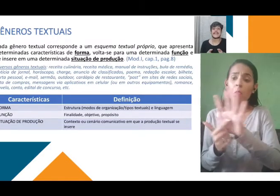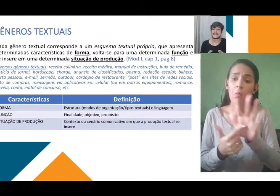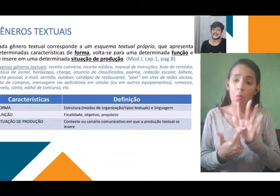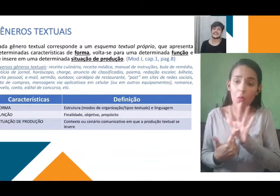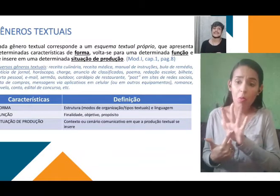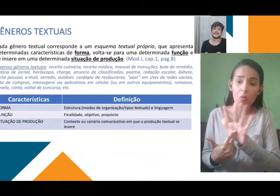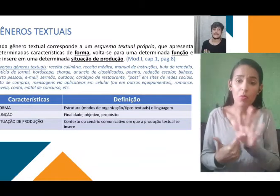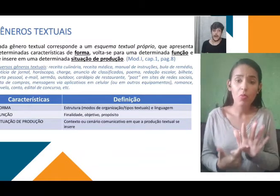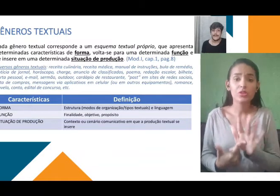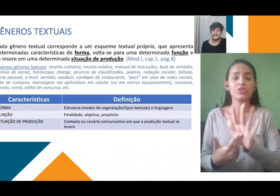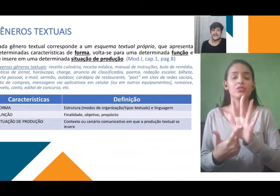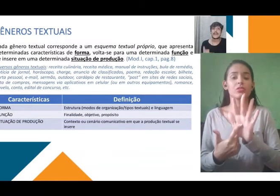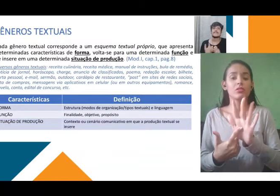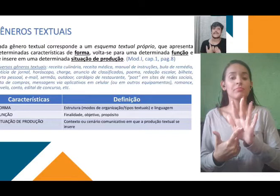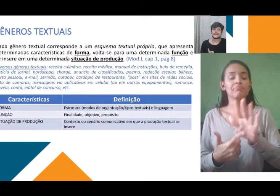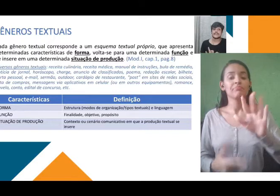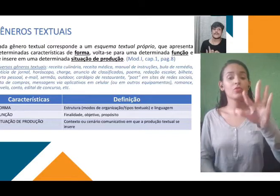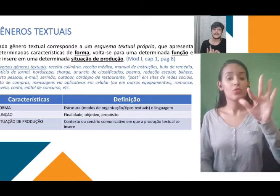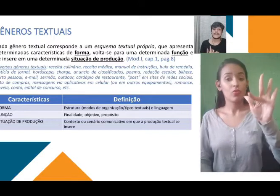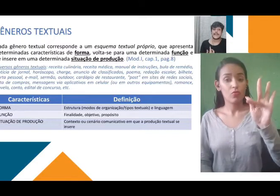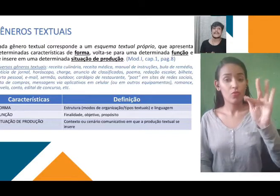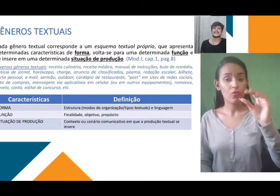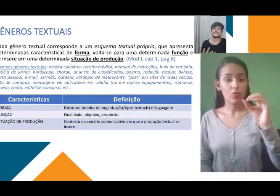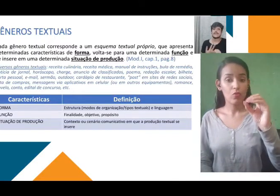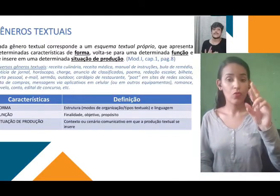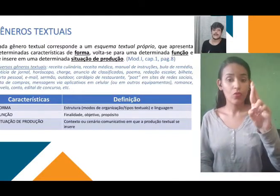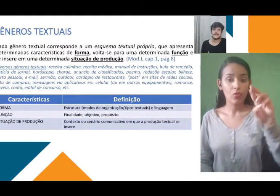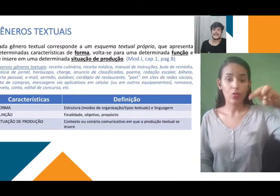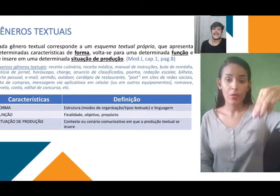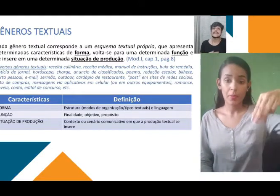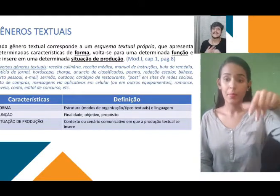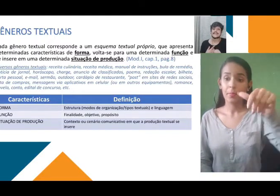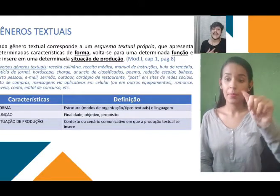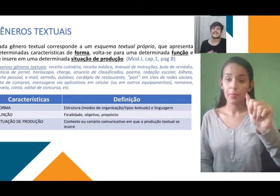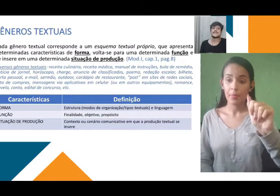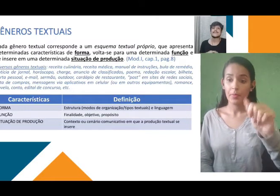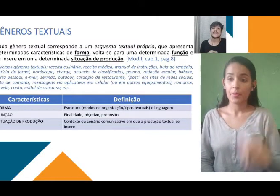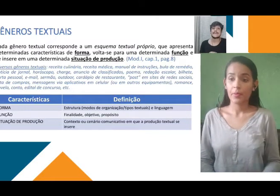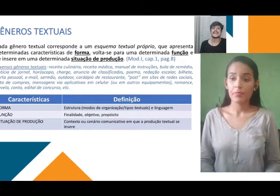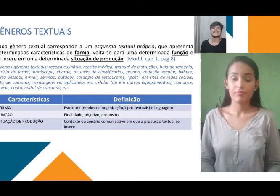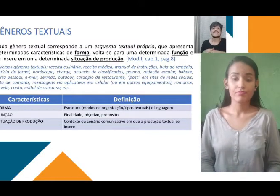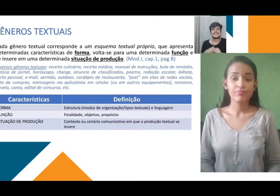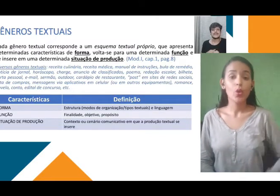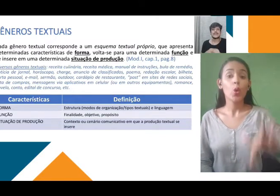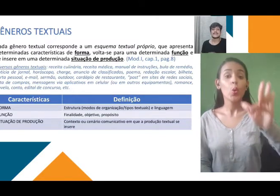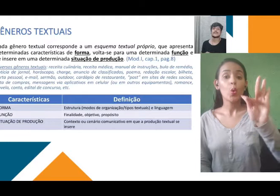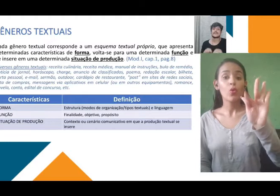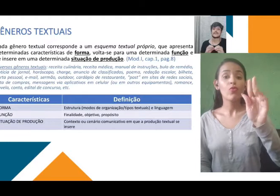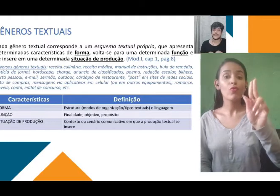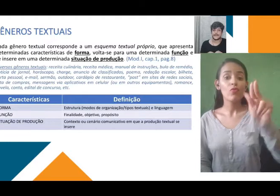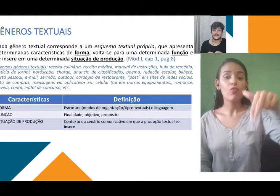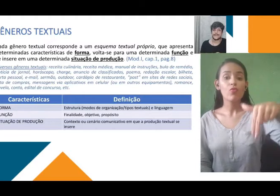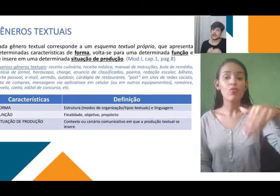determinadas características de forma, volta-se para uma determinada função e se insere em uma determinada situação